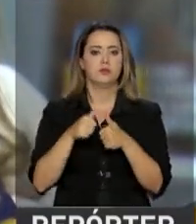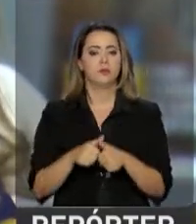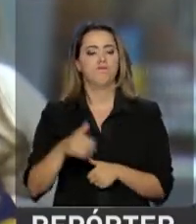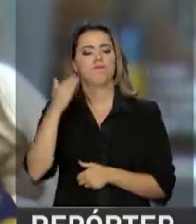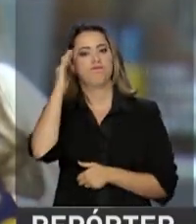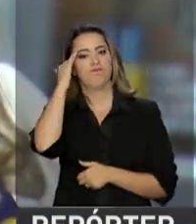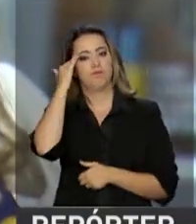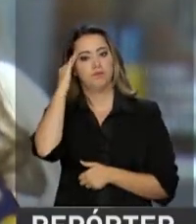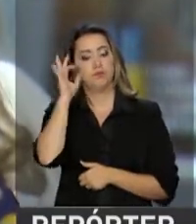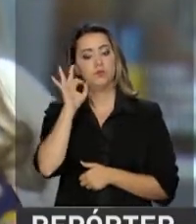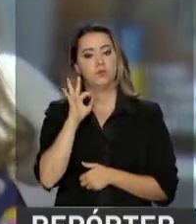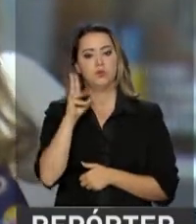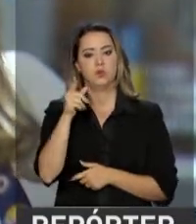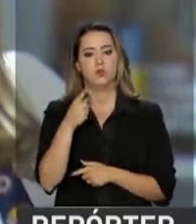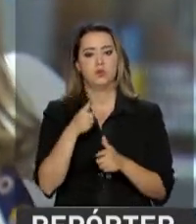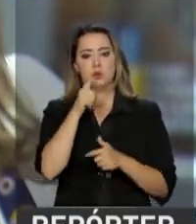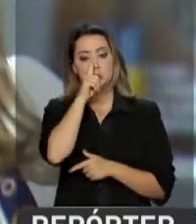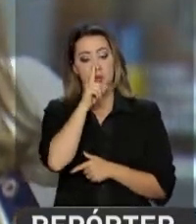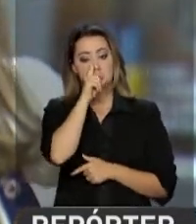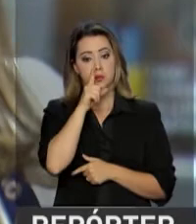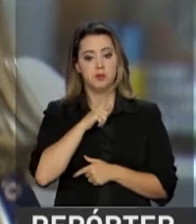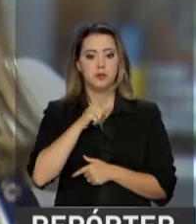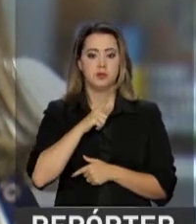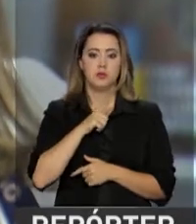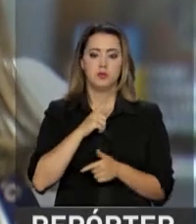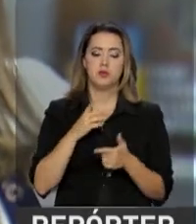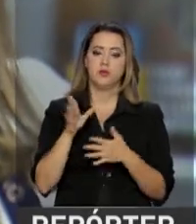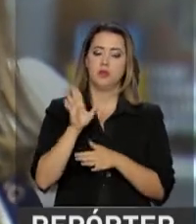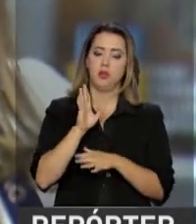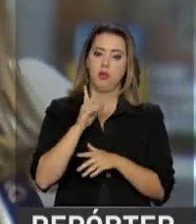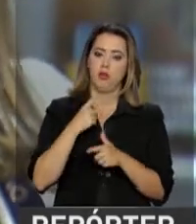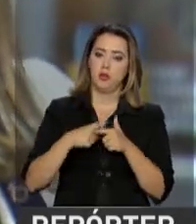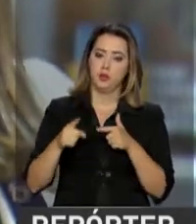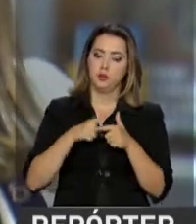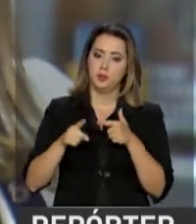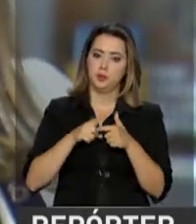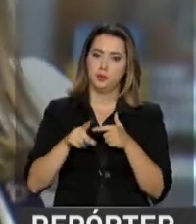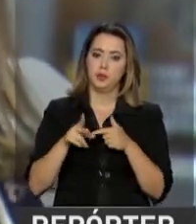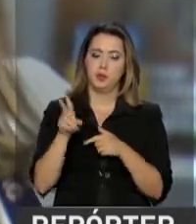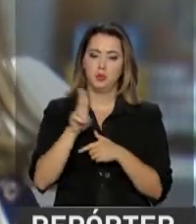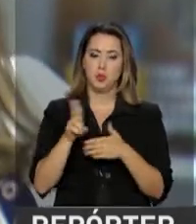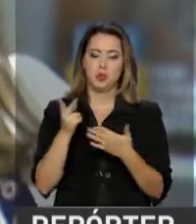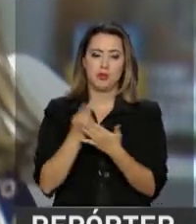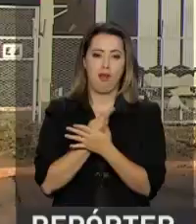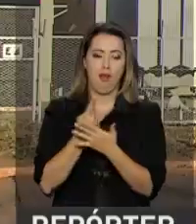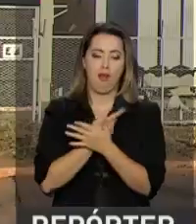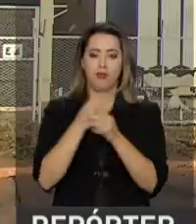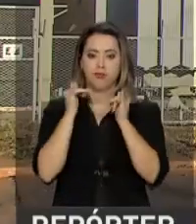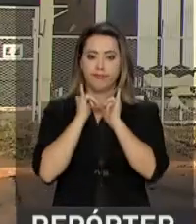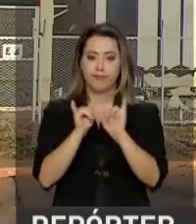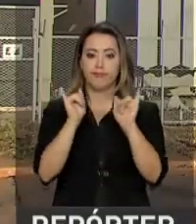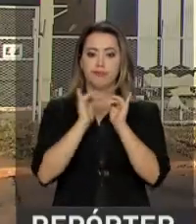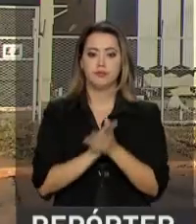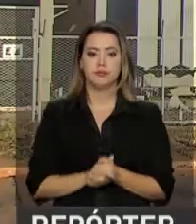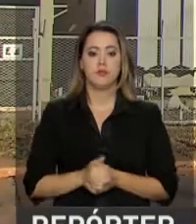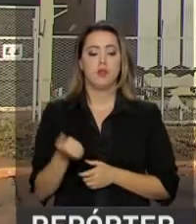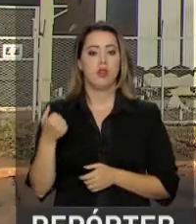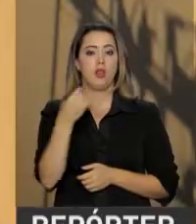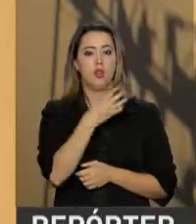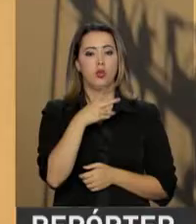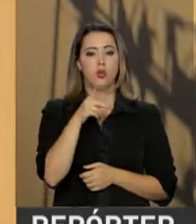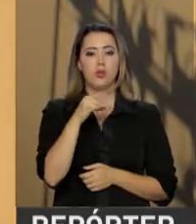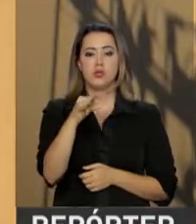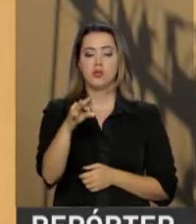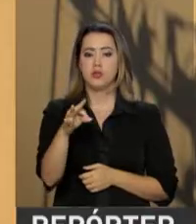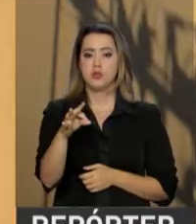consciente dos riscos que envolvem manusear a inadequadamente energia elétrica entre os 14 tipos mais